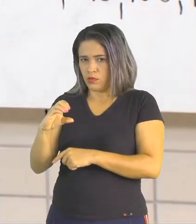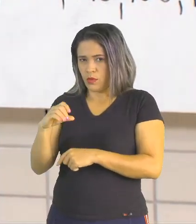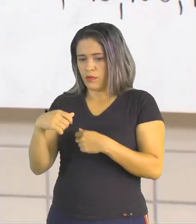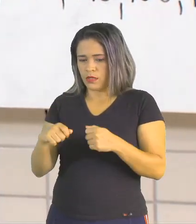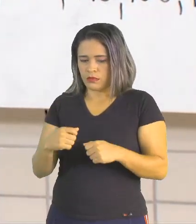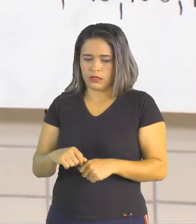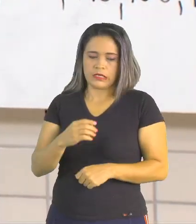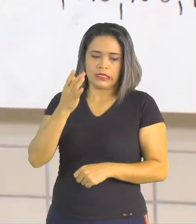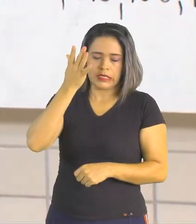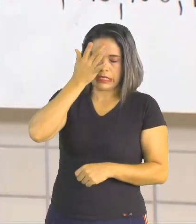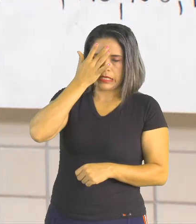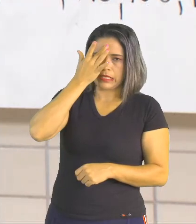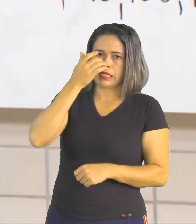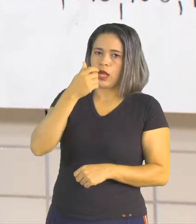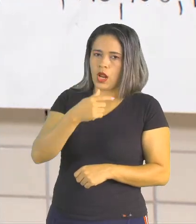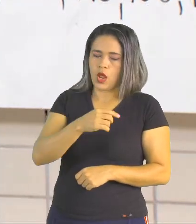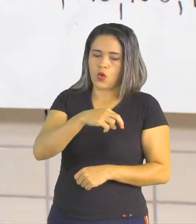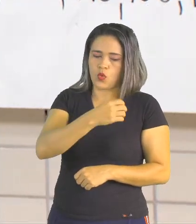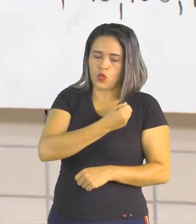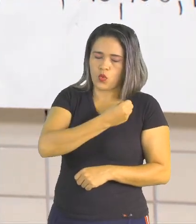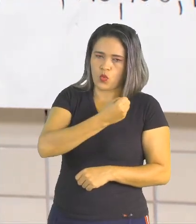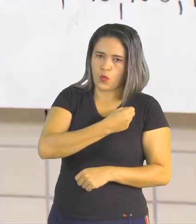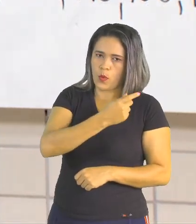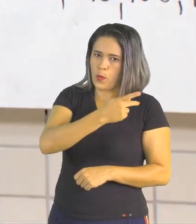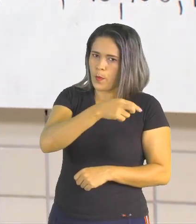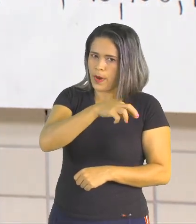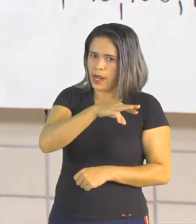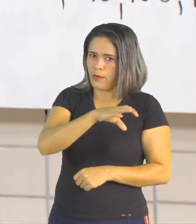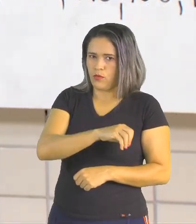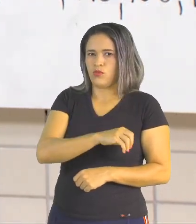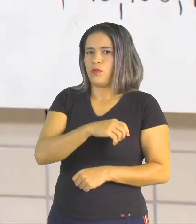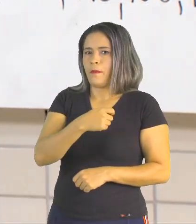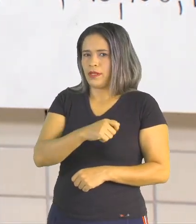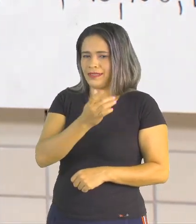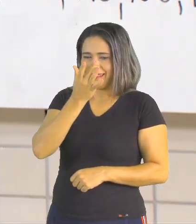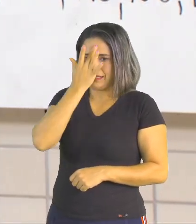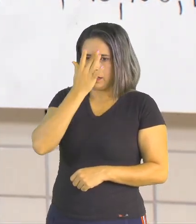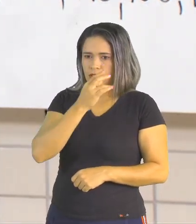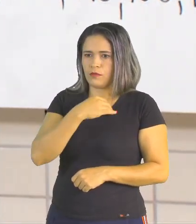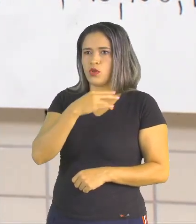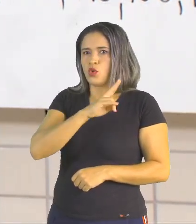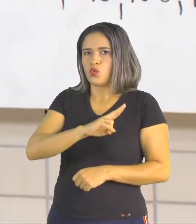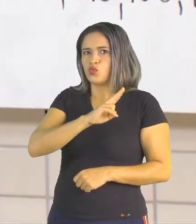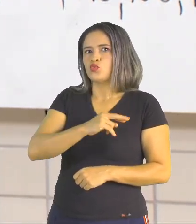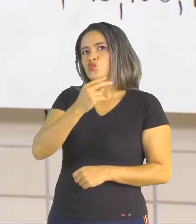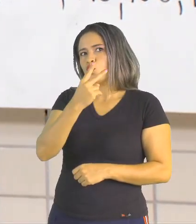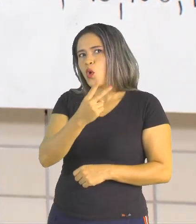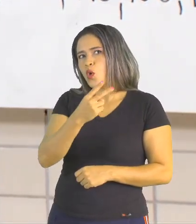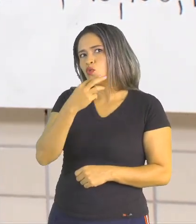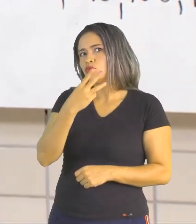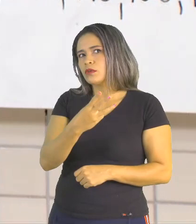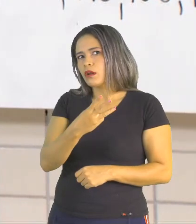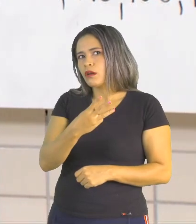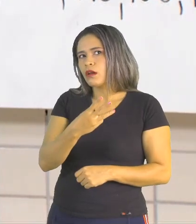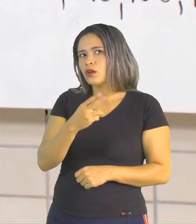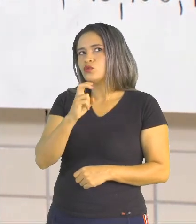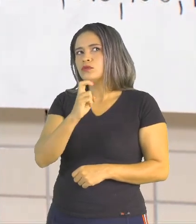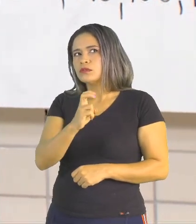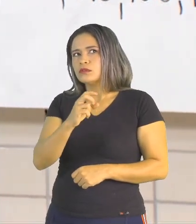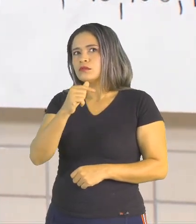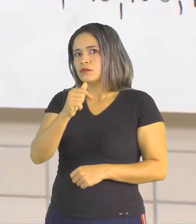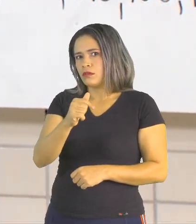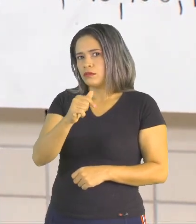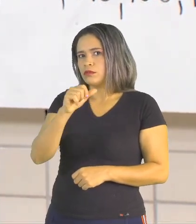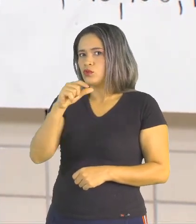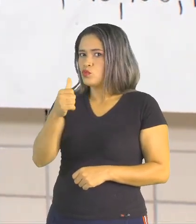primos, ó, na cabeça. Lembra, geralmente eu utilizo o 2, o 3, o 5, o 7